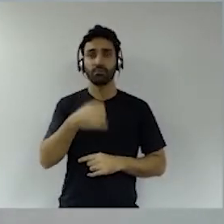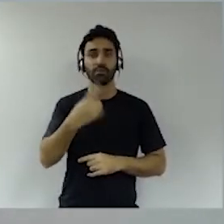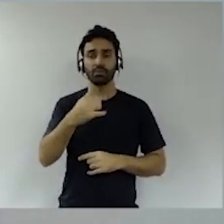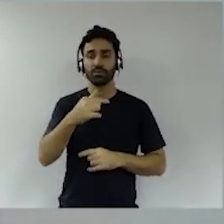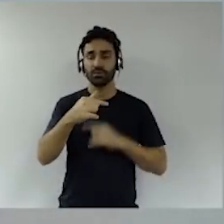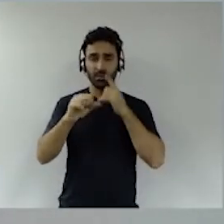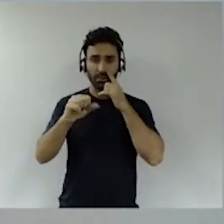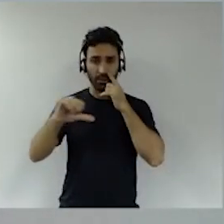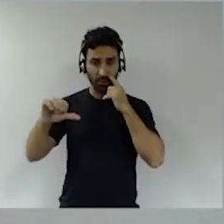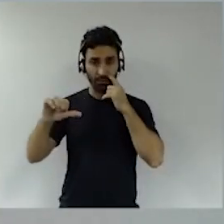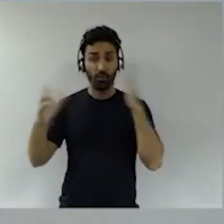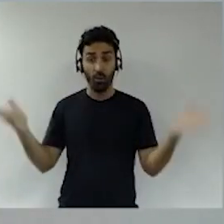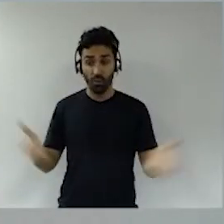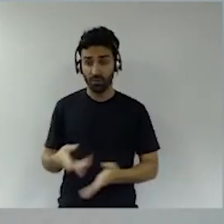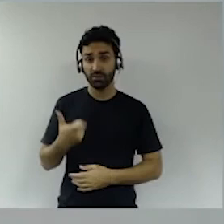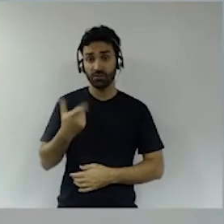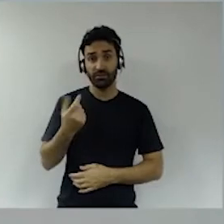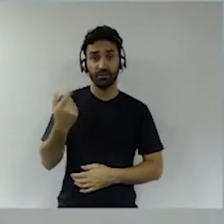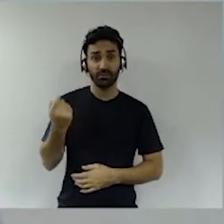2020.